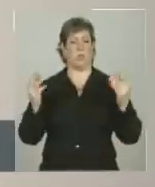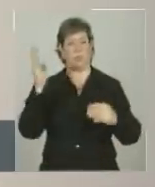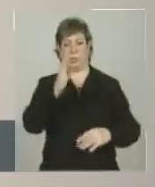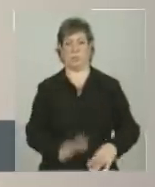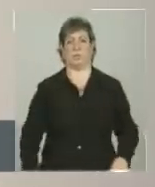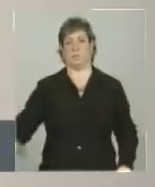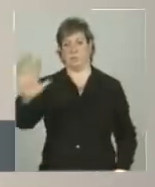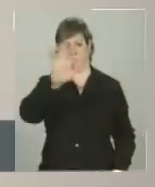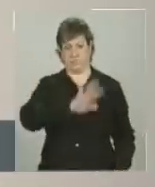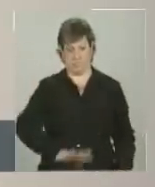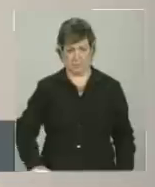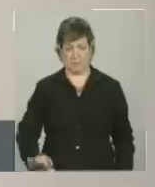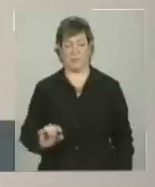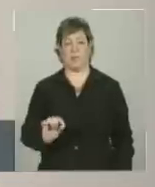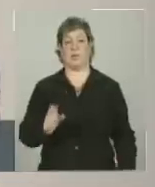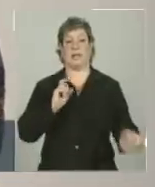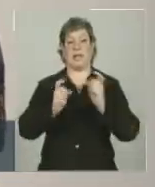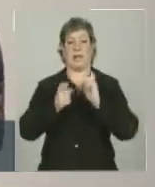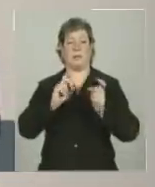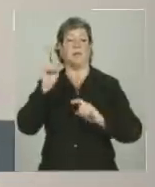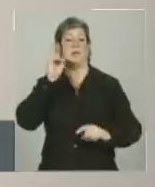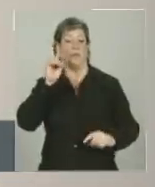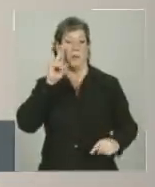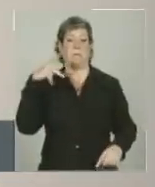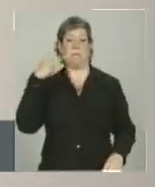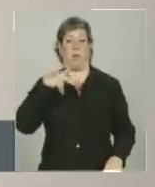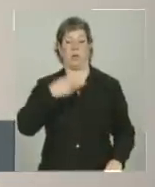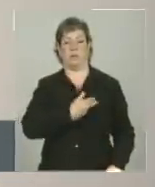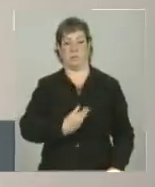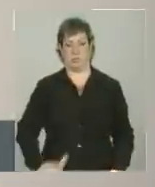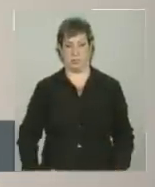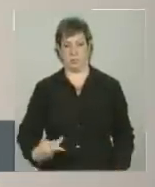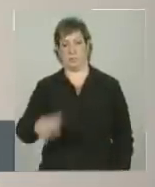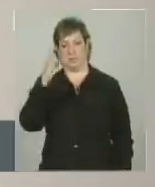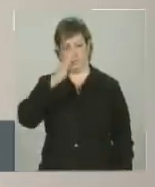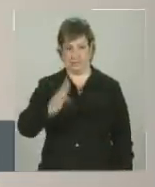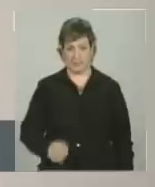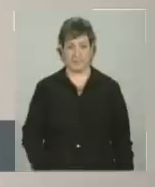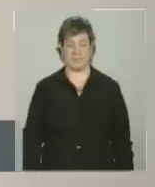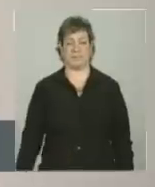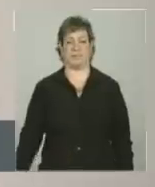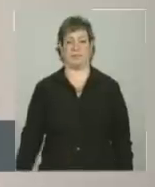território nacional no debate sobre as políticas públicas no Brasil.